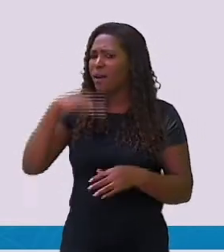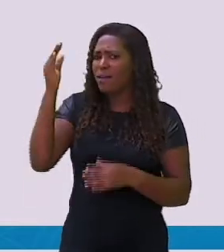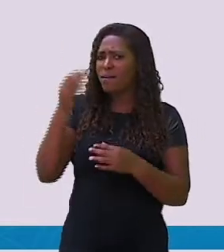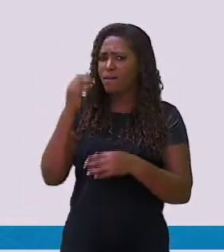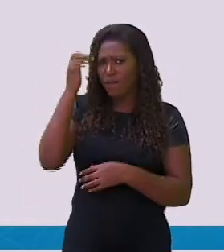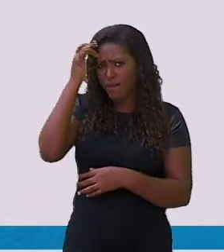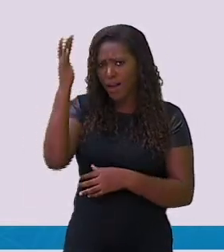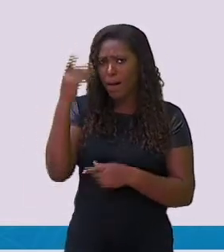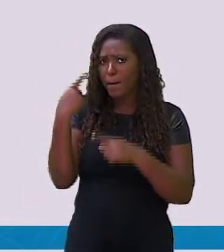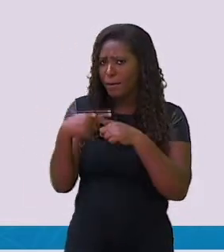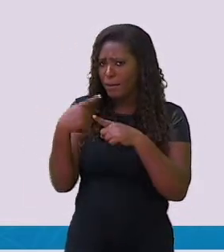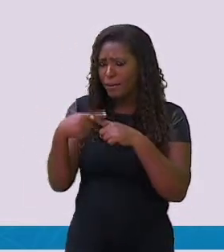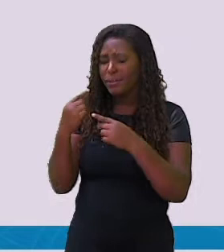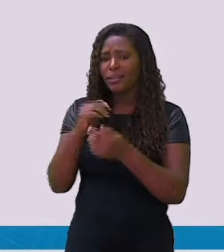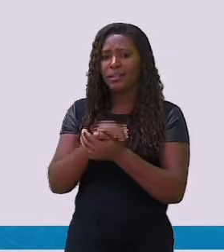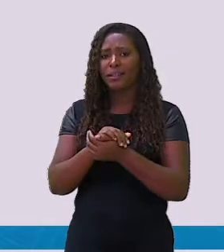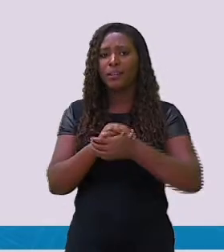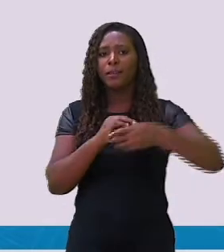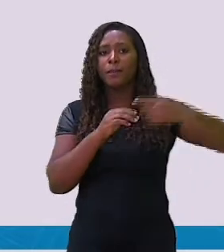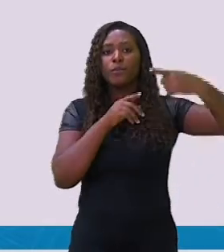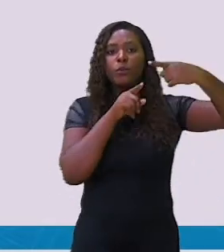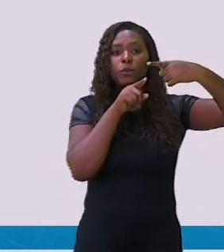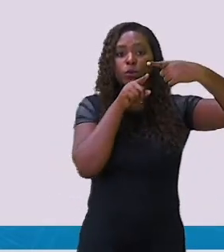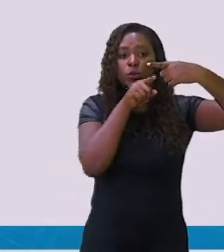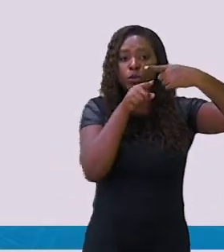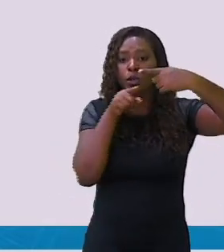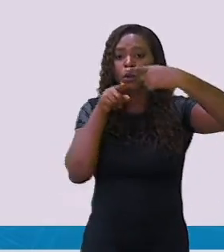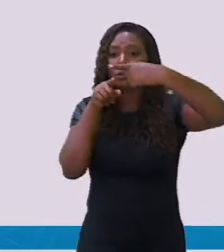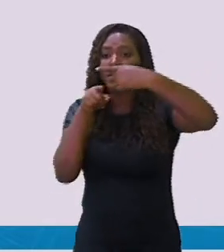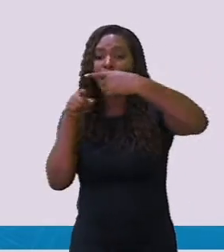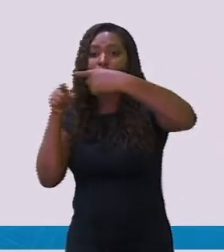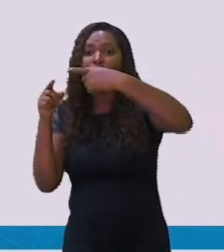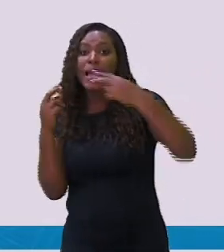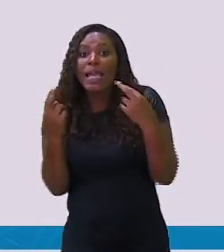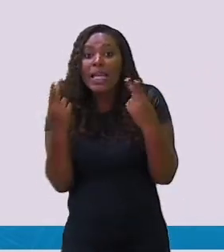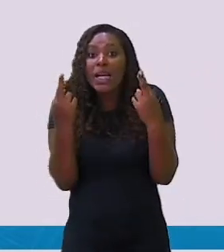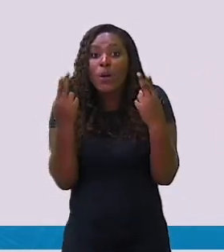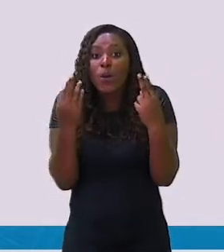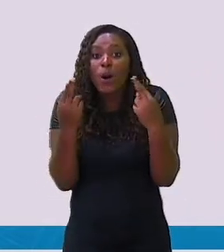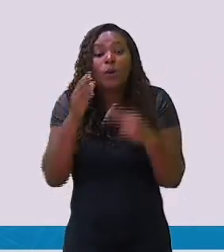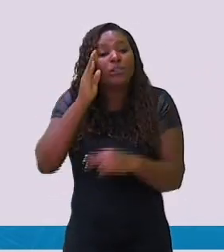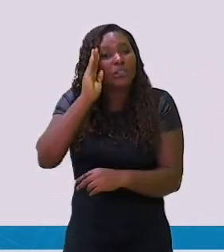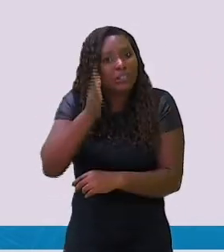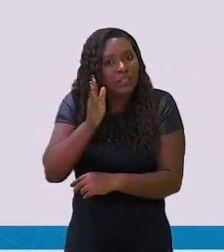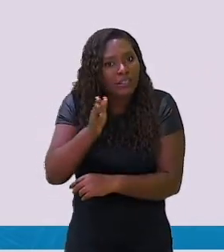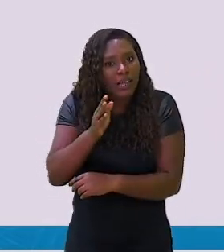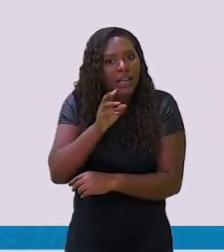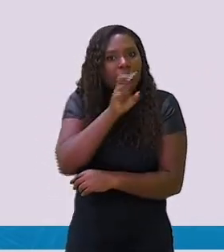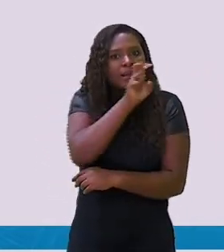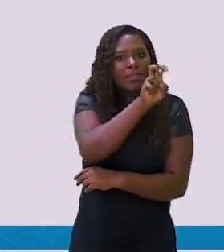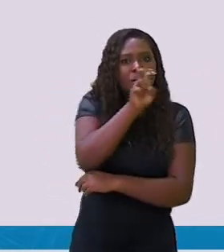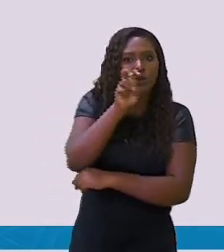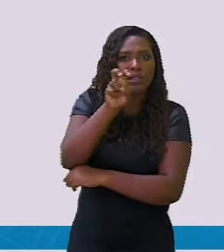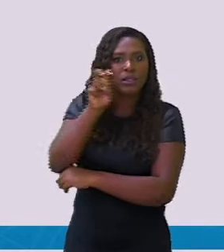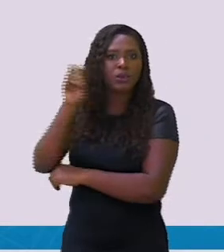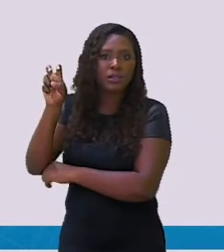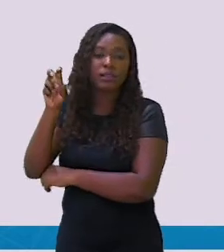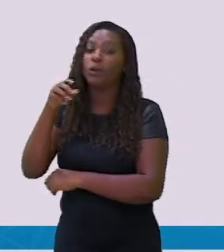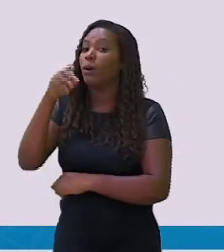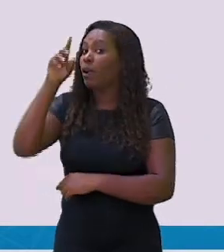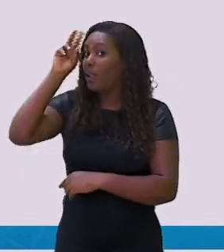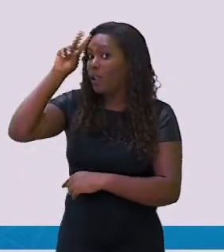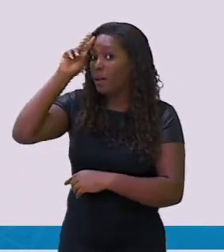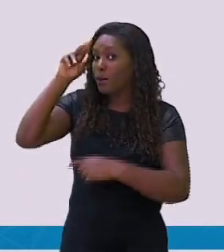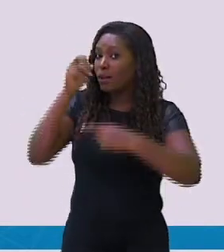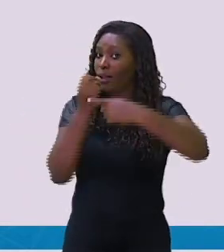porque os denominadores olha ele já são iguais Lembrando que denominador esse número que tá